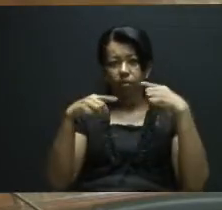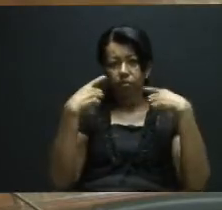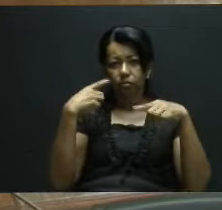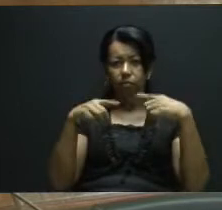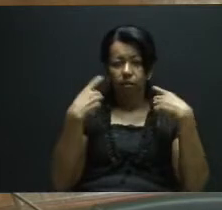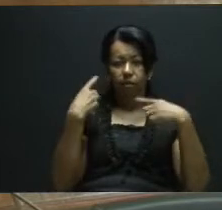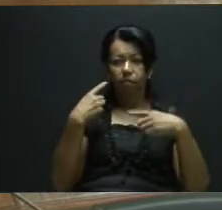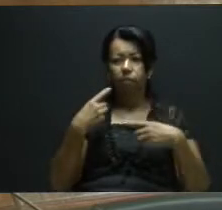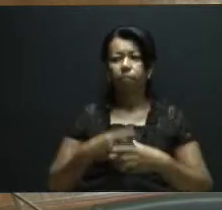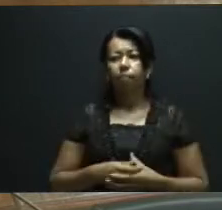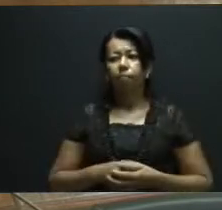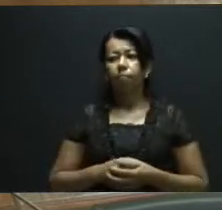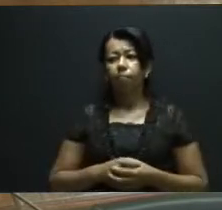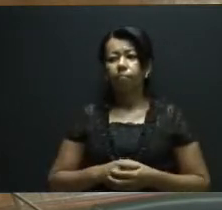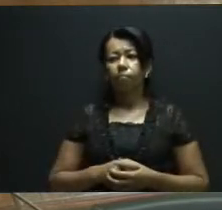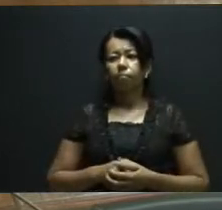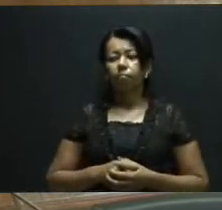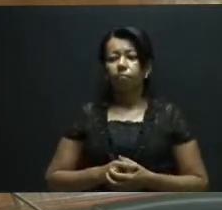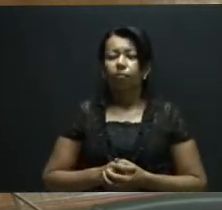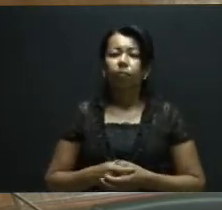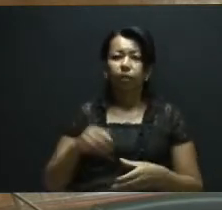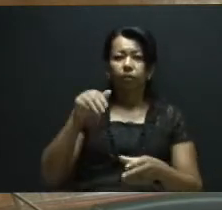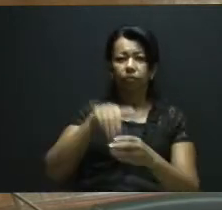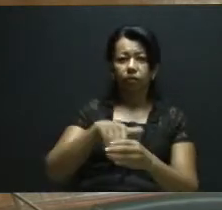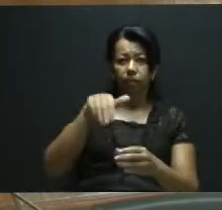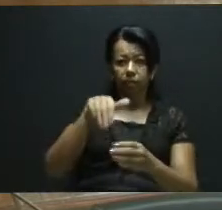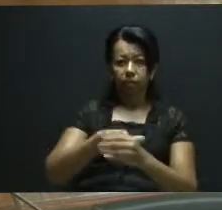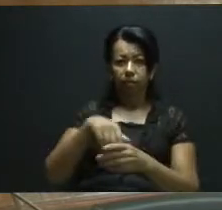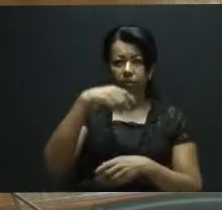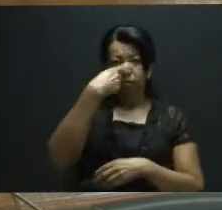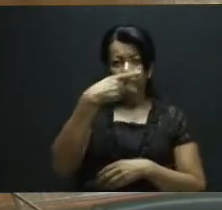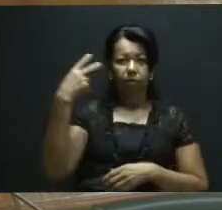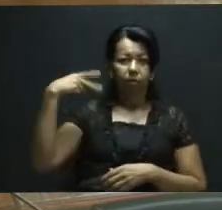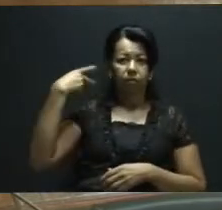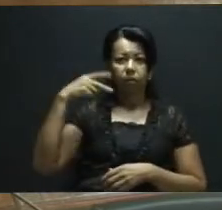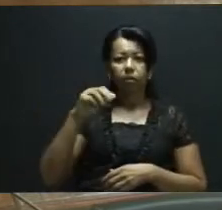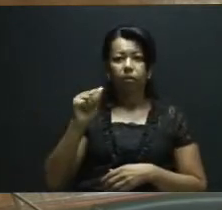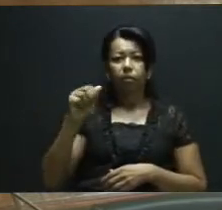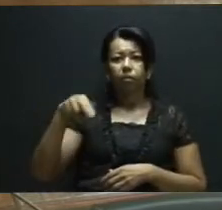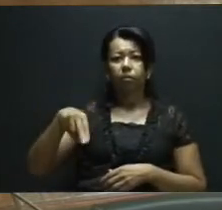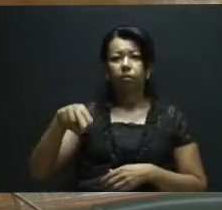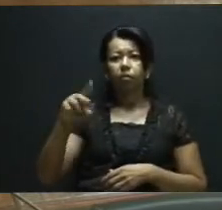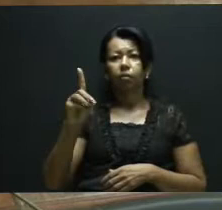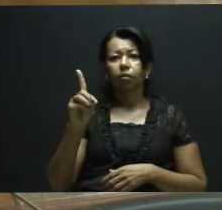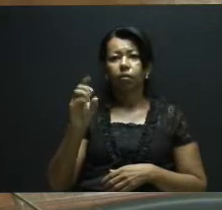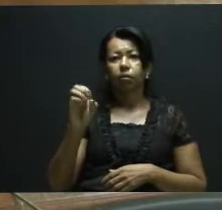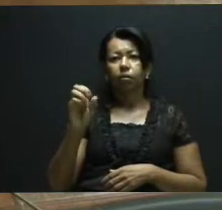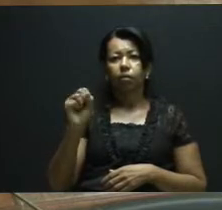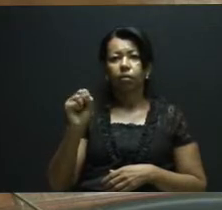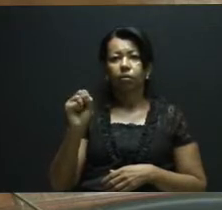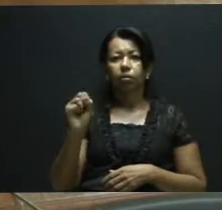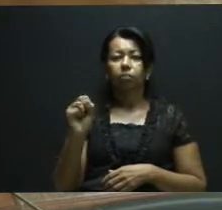parecer em votação com a palavra o vereador anderson de lana